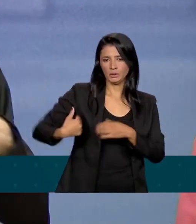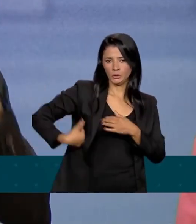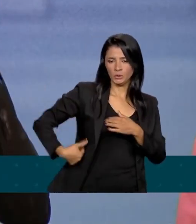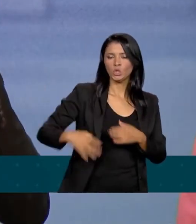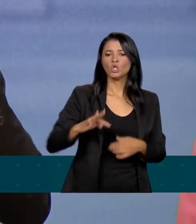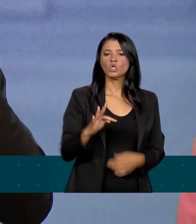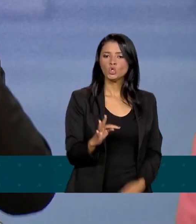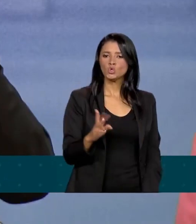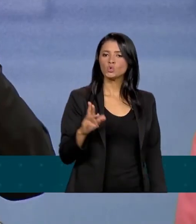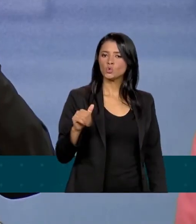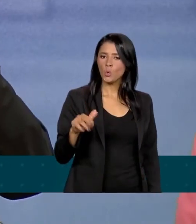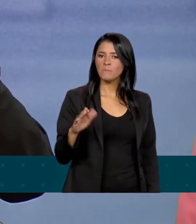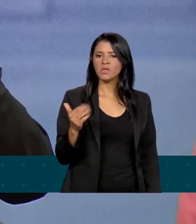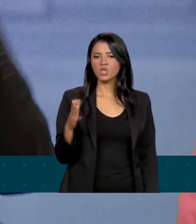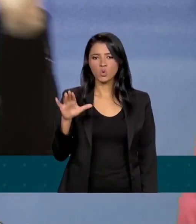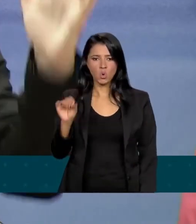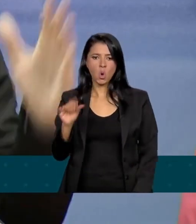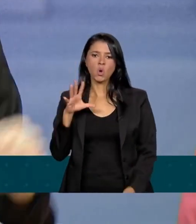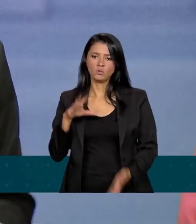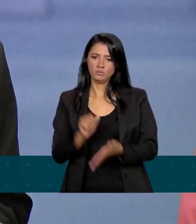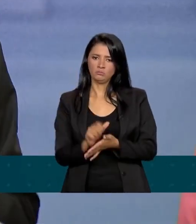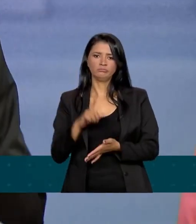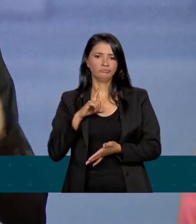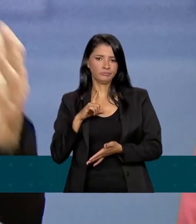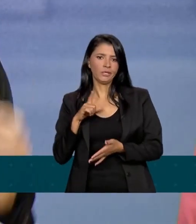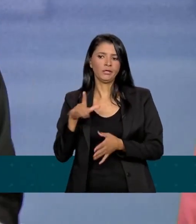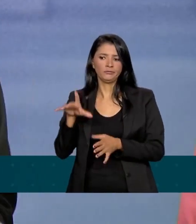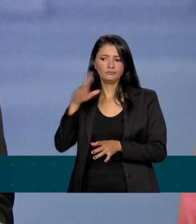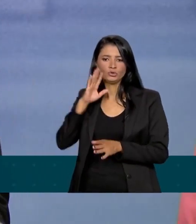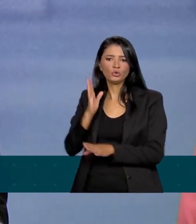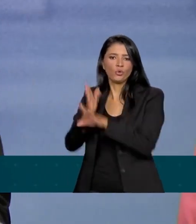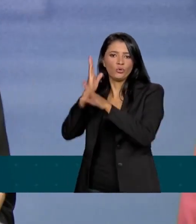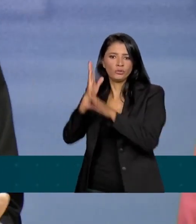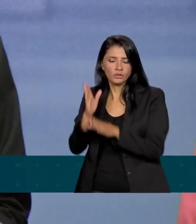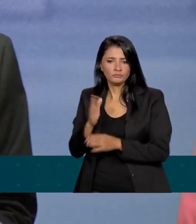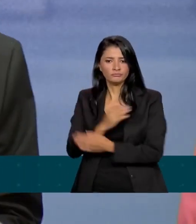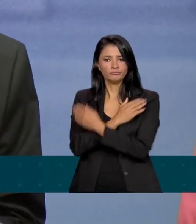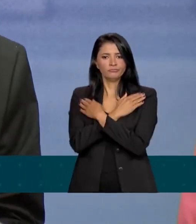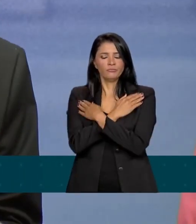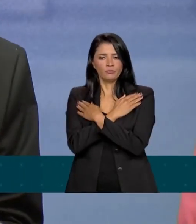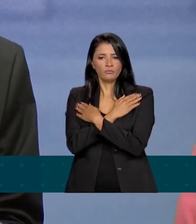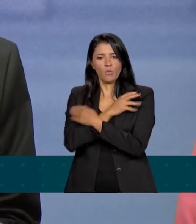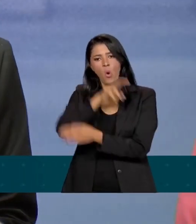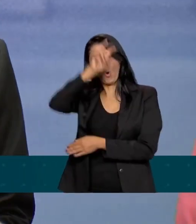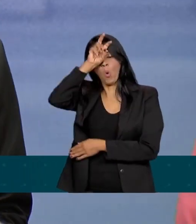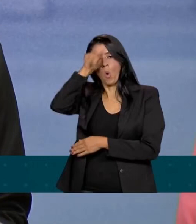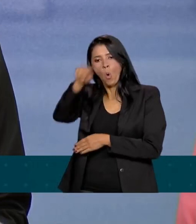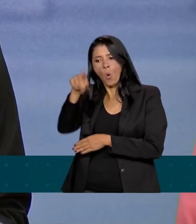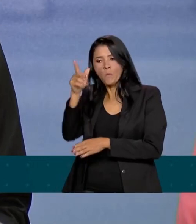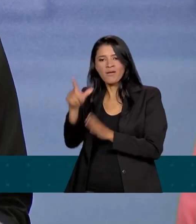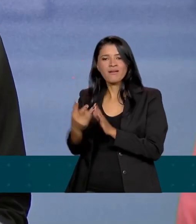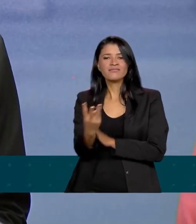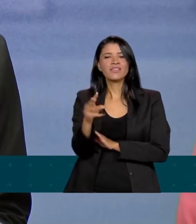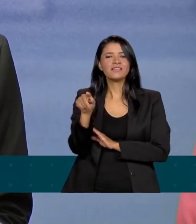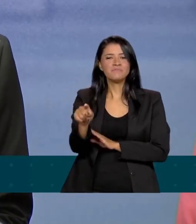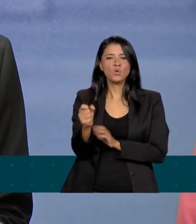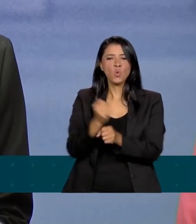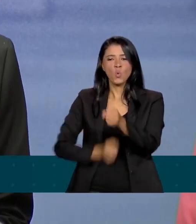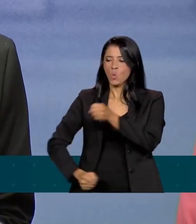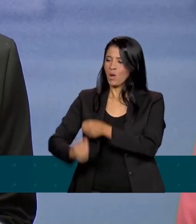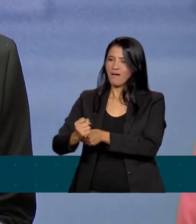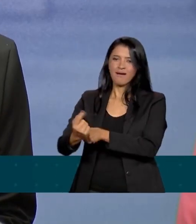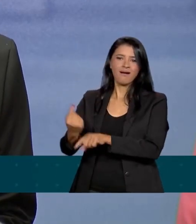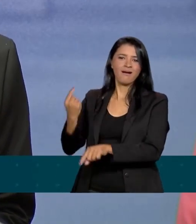registro nos sarcófagos das múmias egípcias, né, 3 mil anos antes de Cristo,